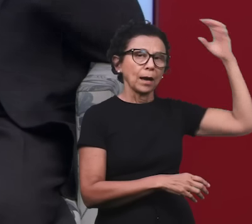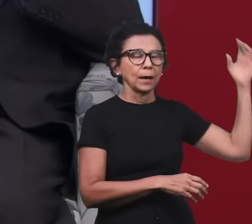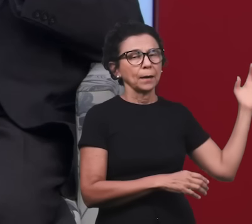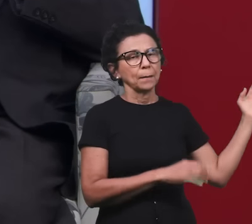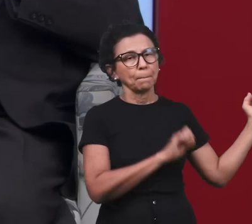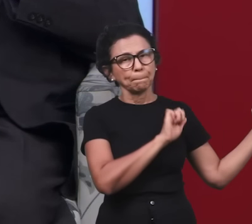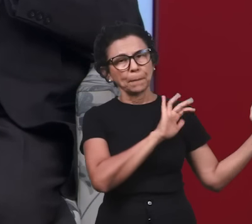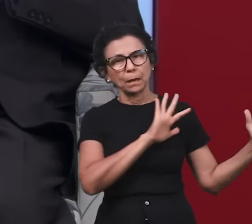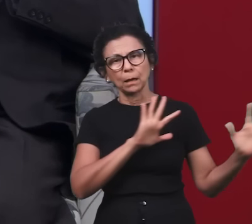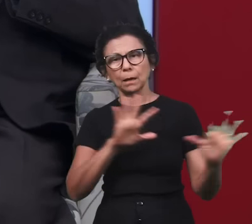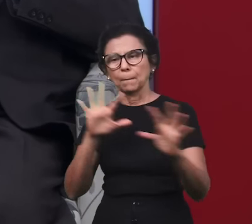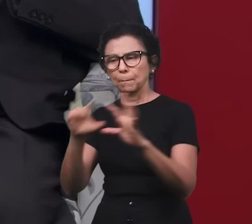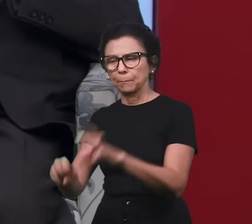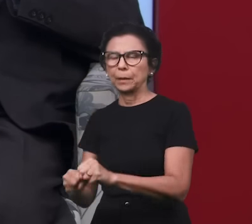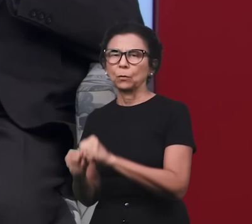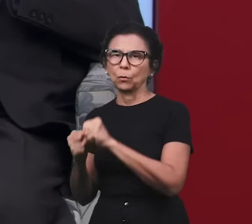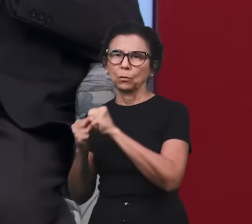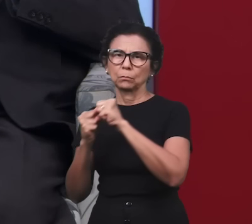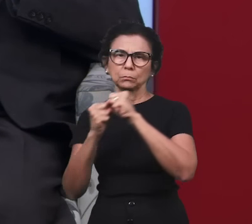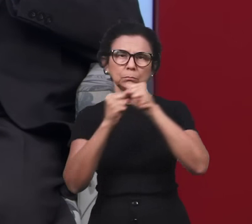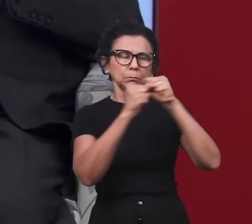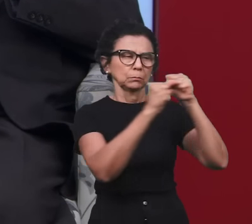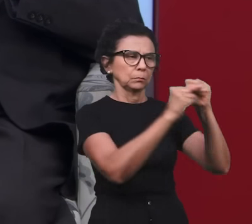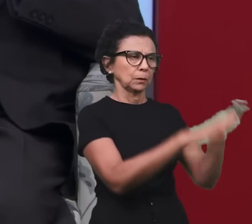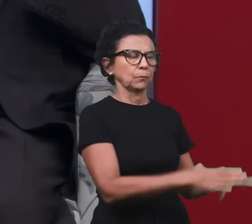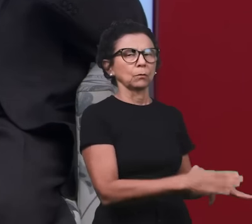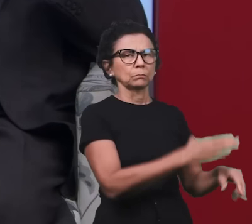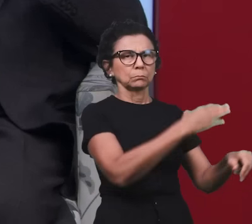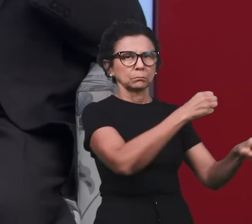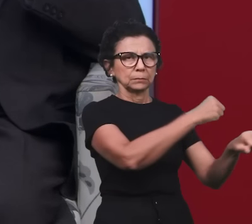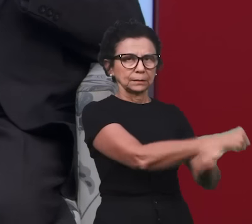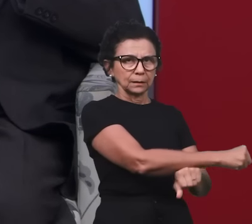Daniel e seus companheiros. E